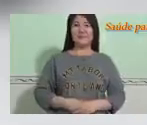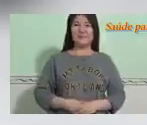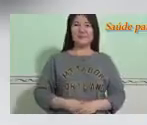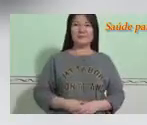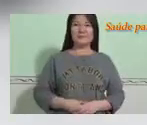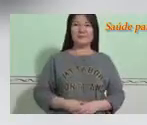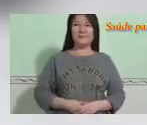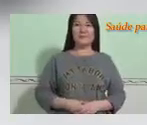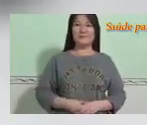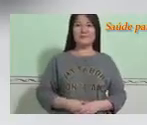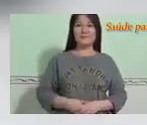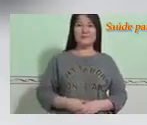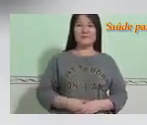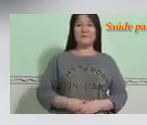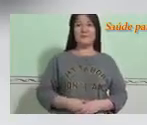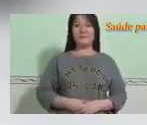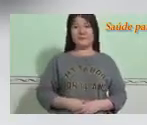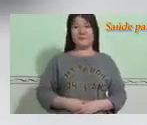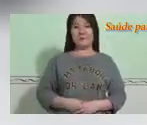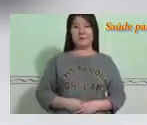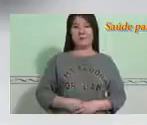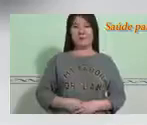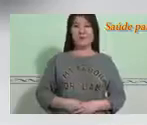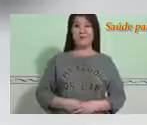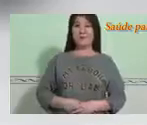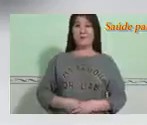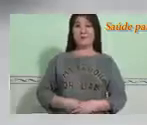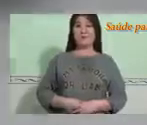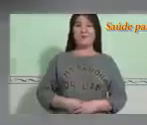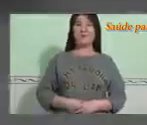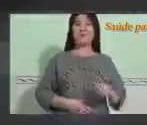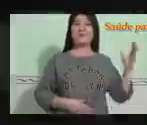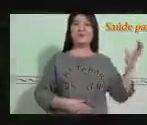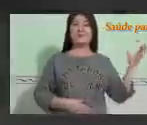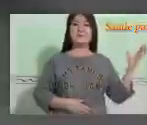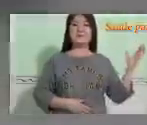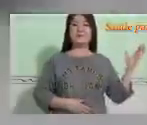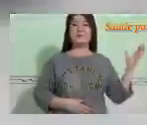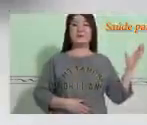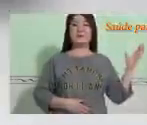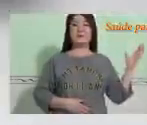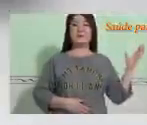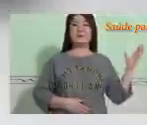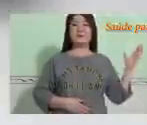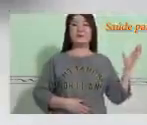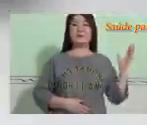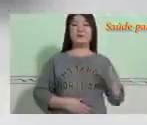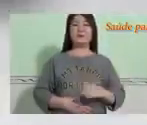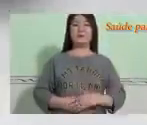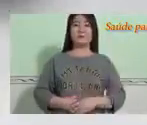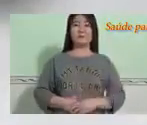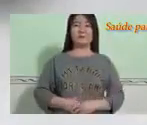Por isso é importante que se saiba a janela imunológica das infecções para que o resultado liberado seja o mais